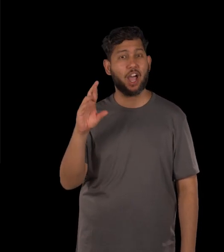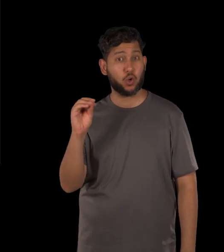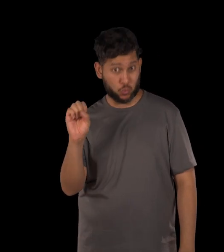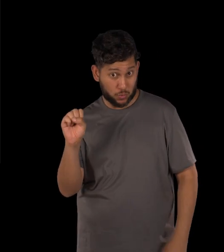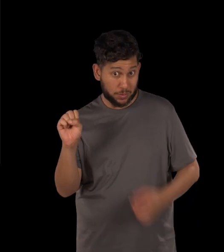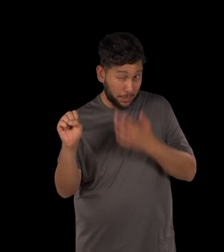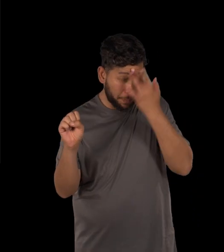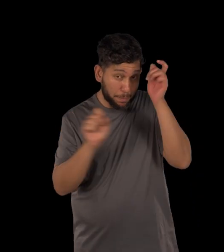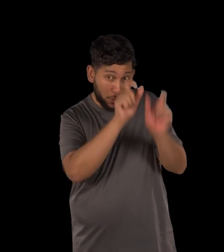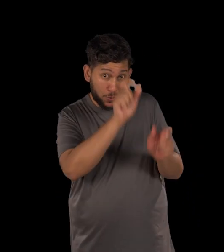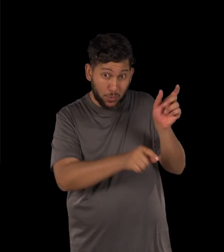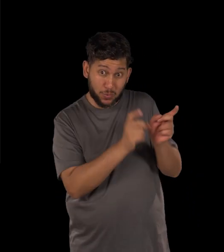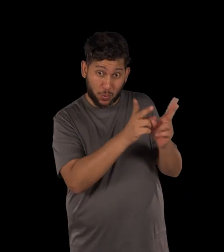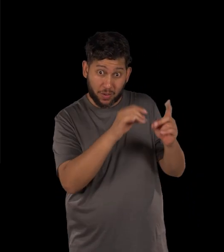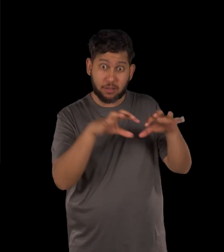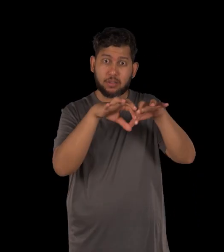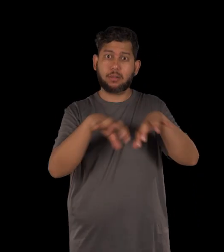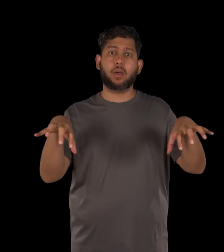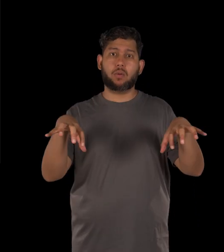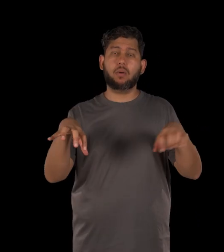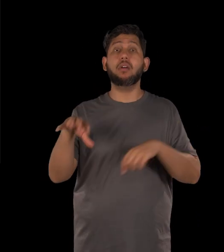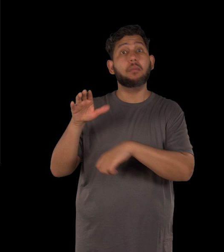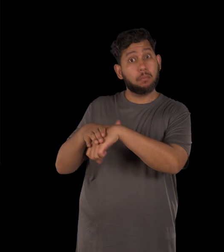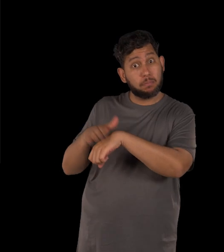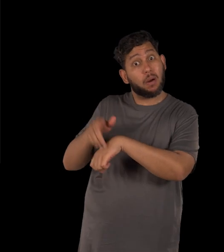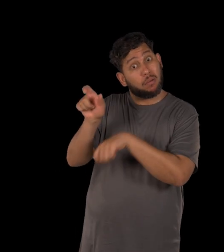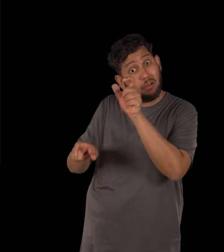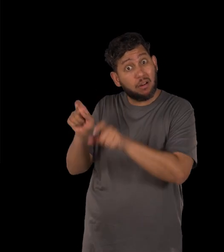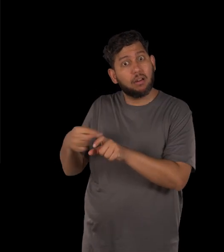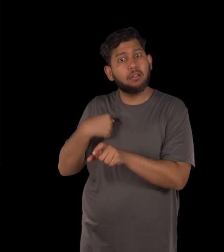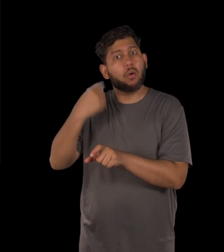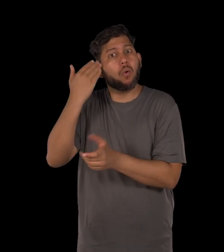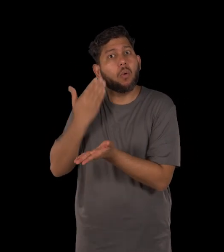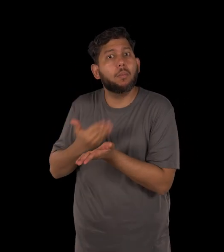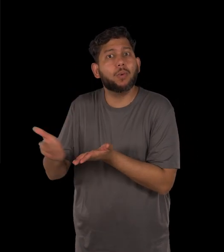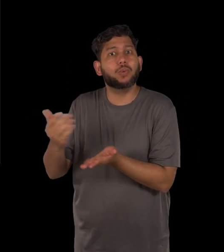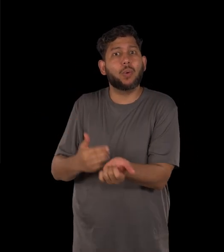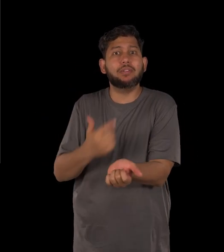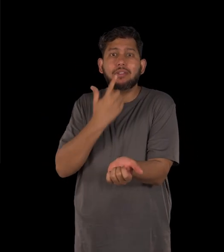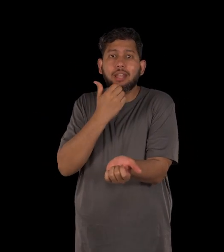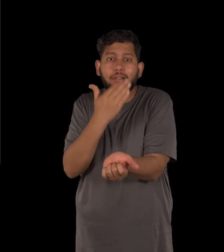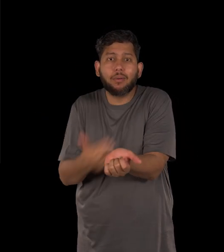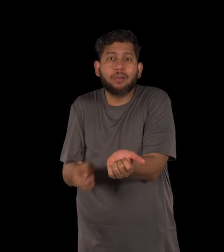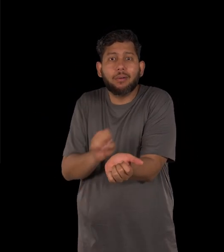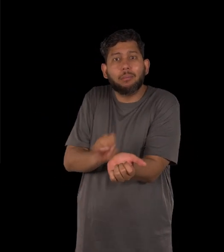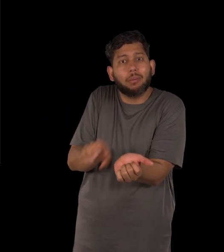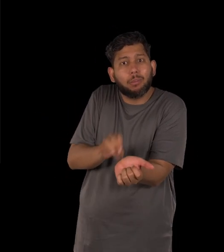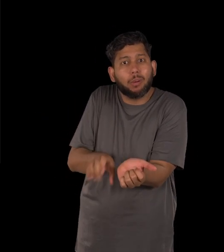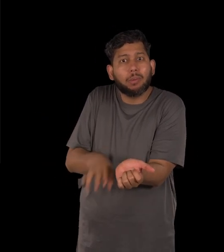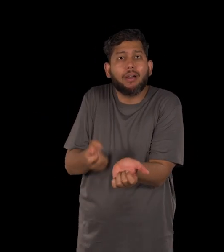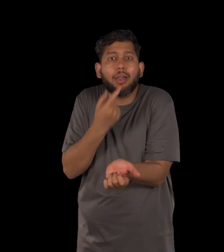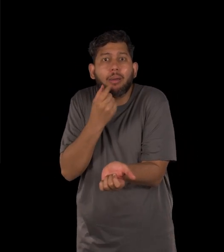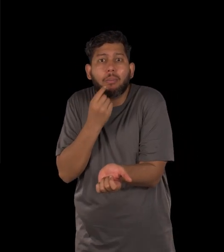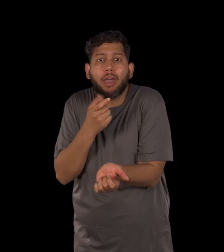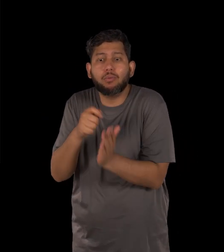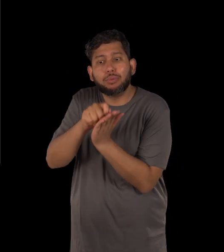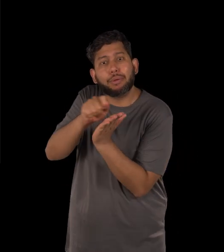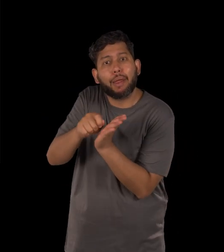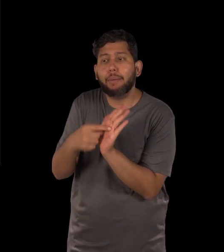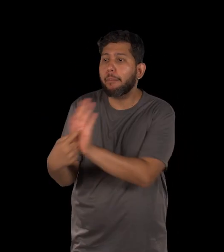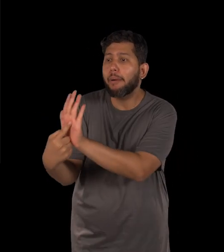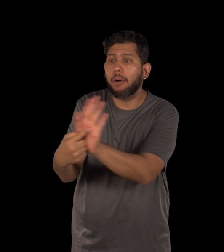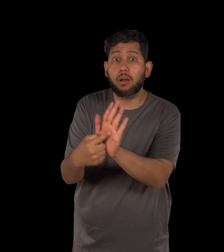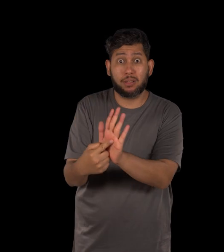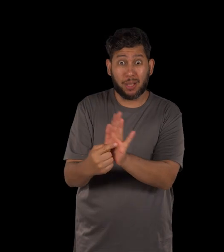boticários londrinos se separaram dos comerciantes e passaram a fazer sangrias e a receitar medicamentos, causando a indignação